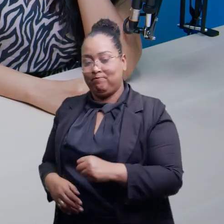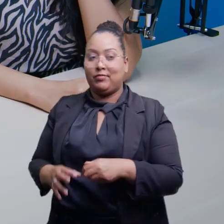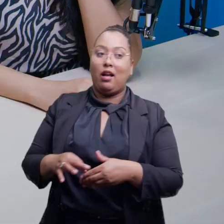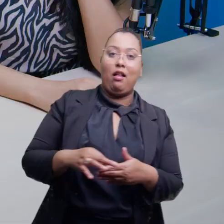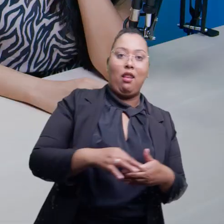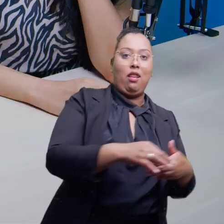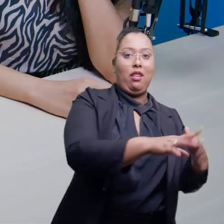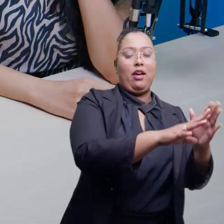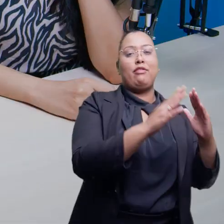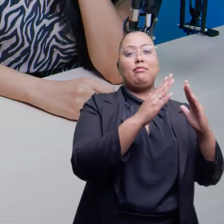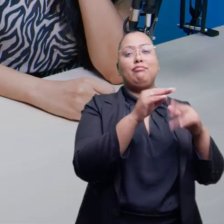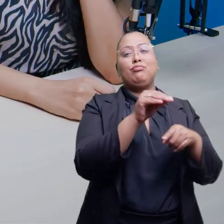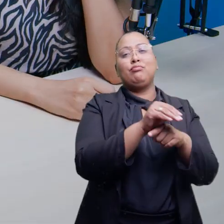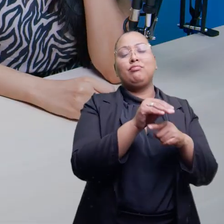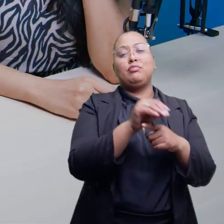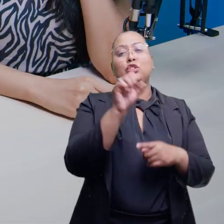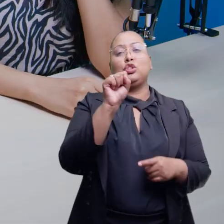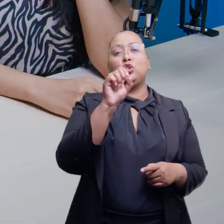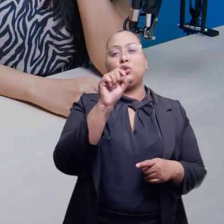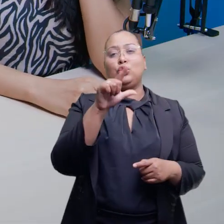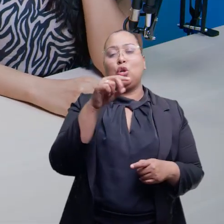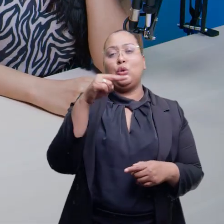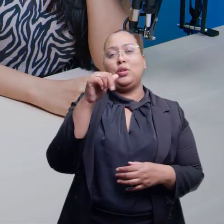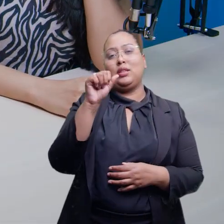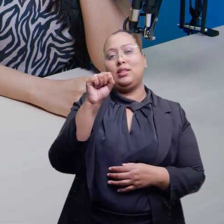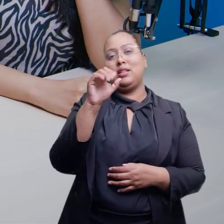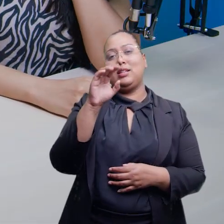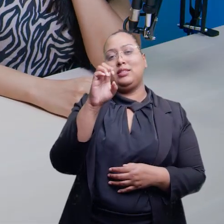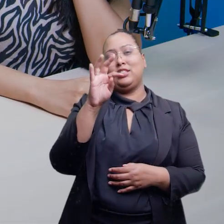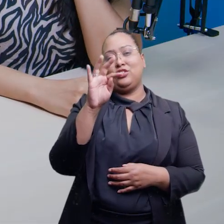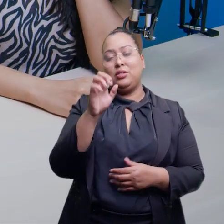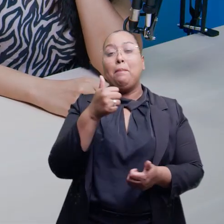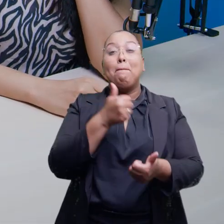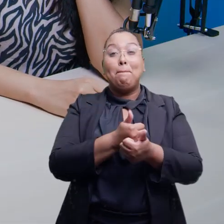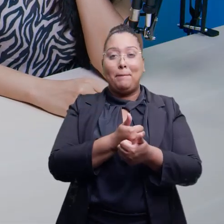O abrigo era o Sol Nascente, inclusive aqui perto da Defensoria.